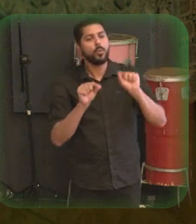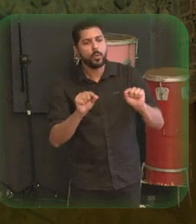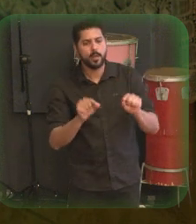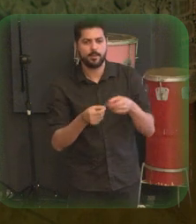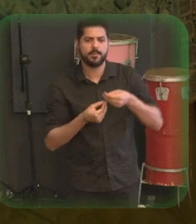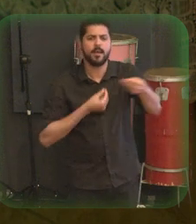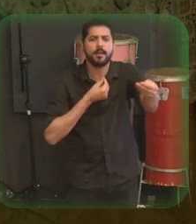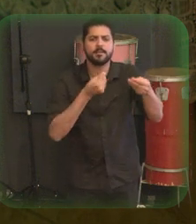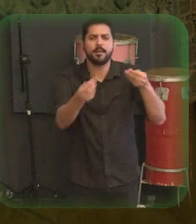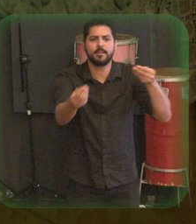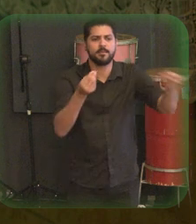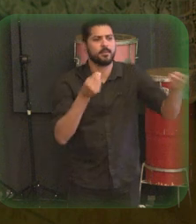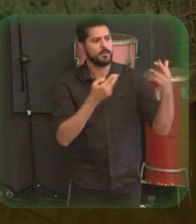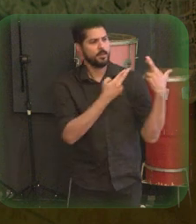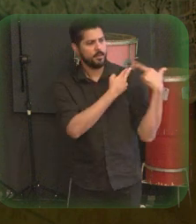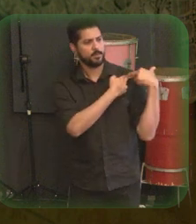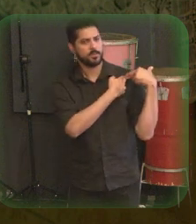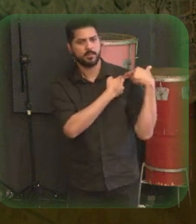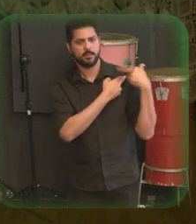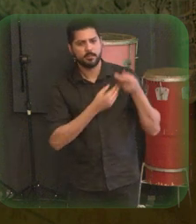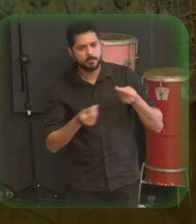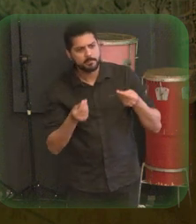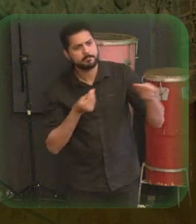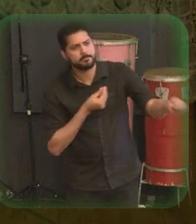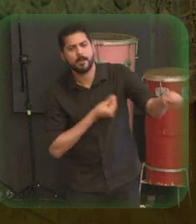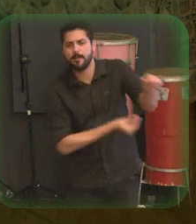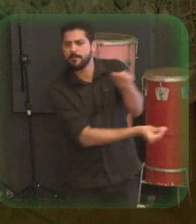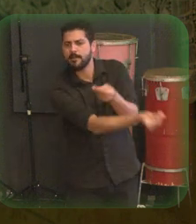Responsabilizar é distribuição, é divisão.